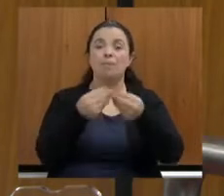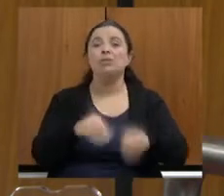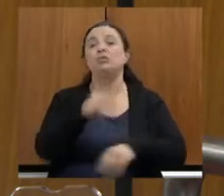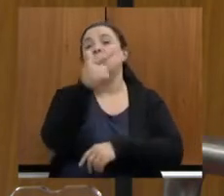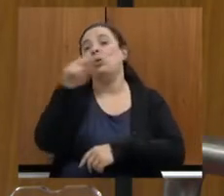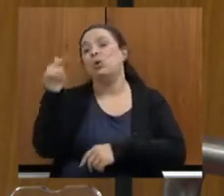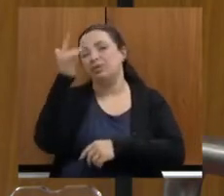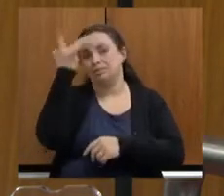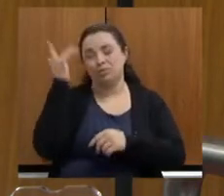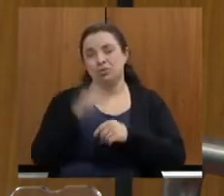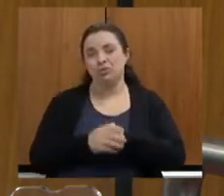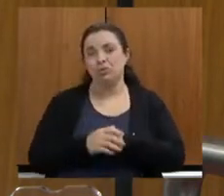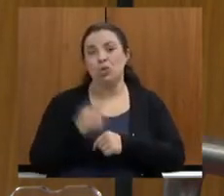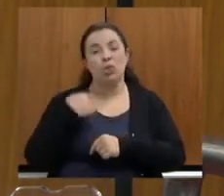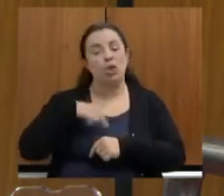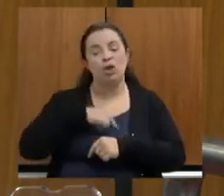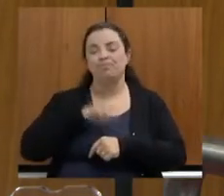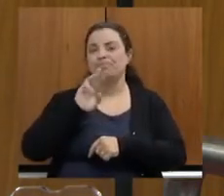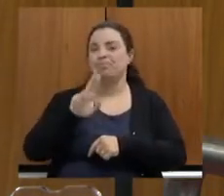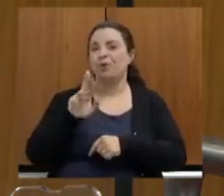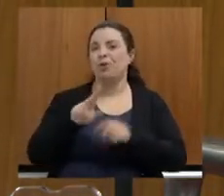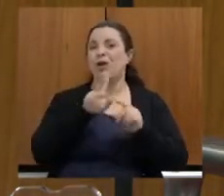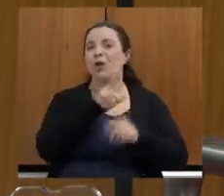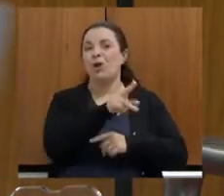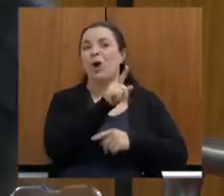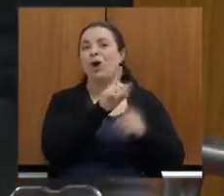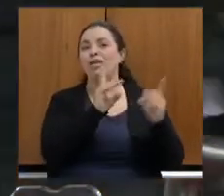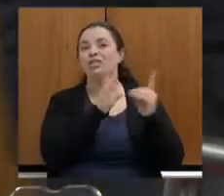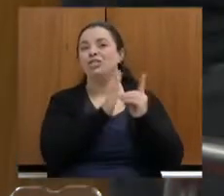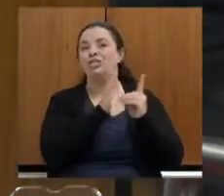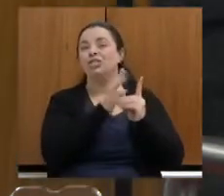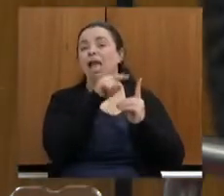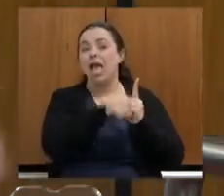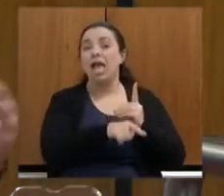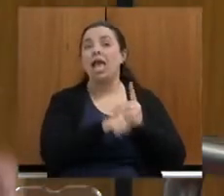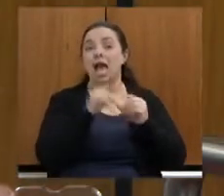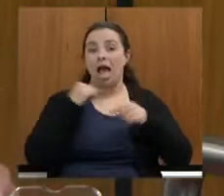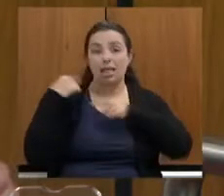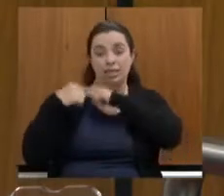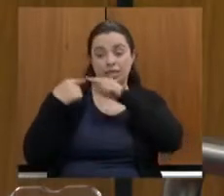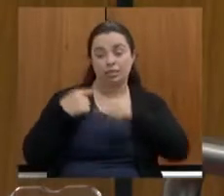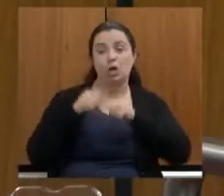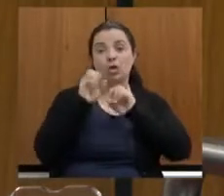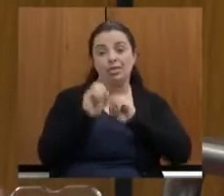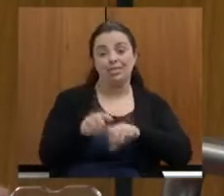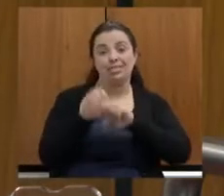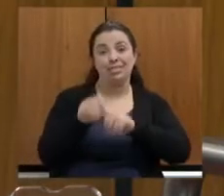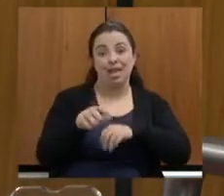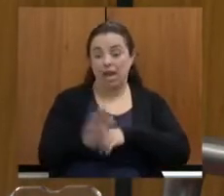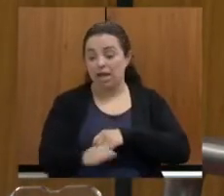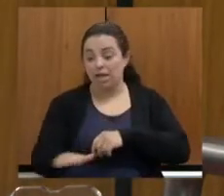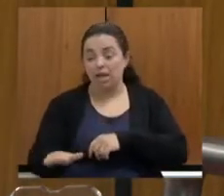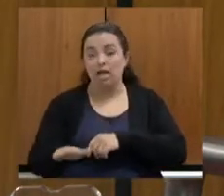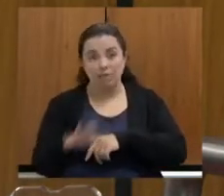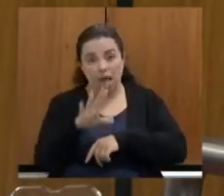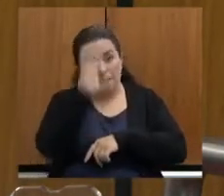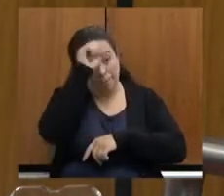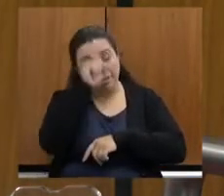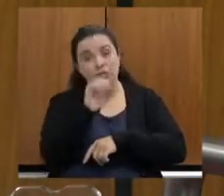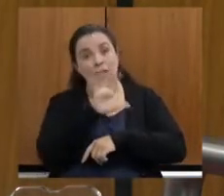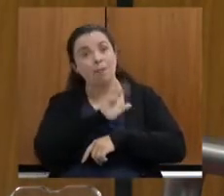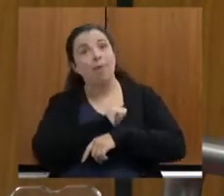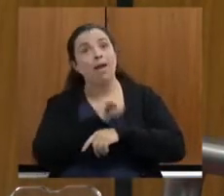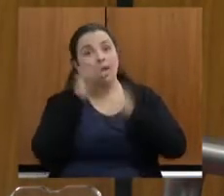gente não é como os indígenas né que eles ensinam as tradições Para os Povos ensinam as criancinhas pequenininhas a respeitar e amar a